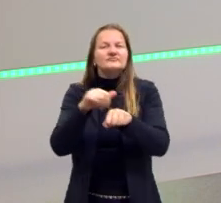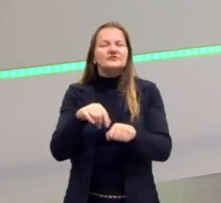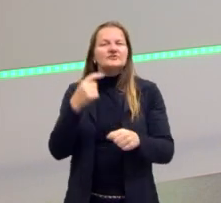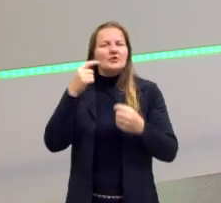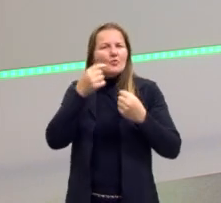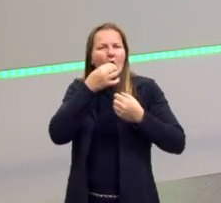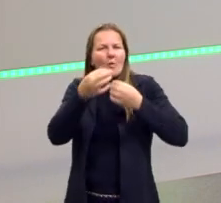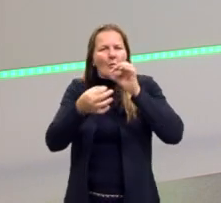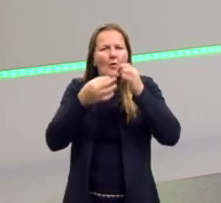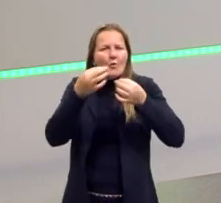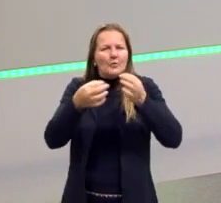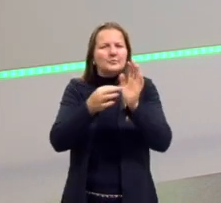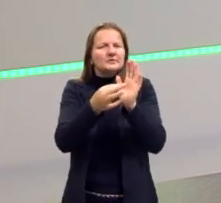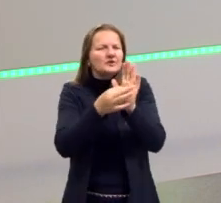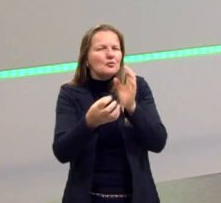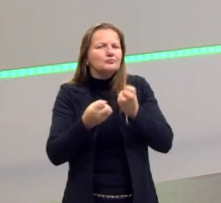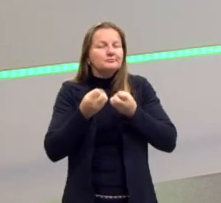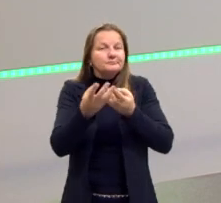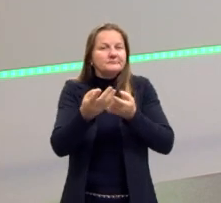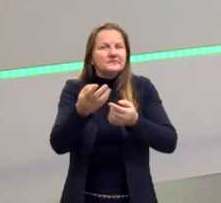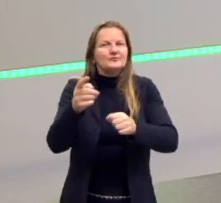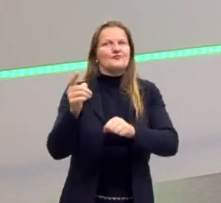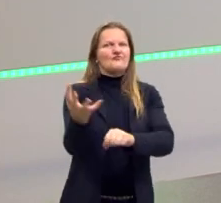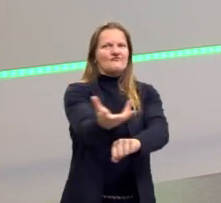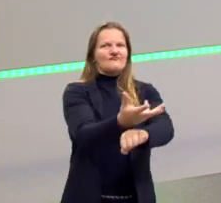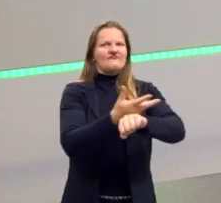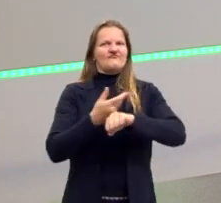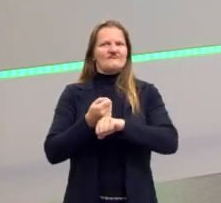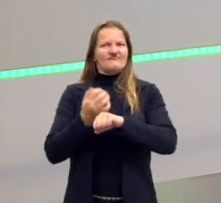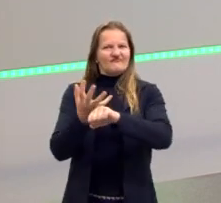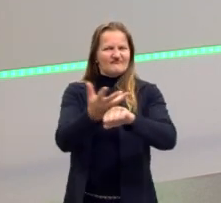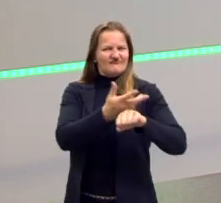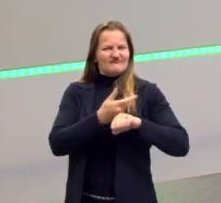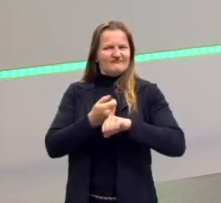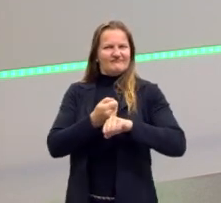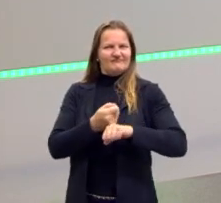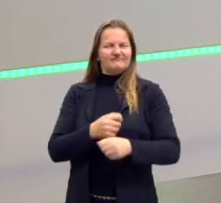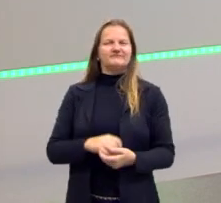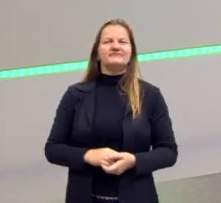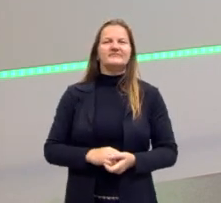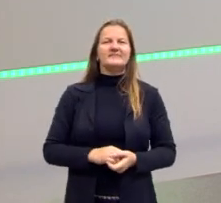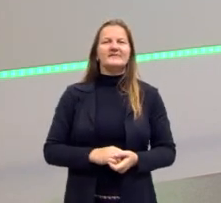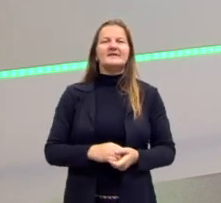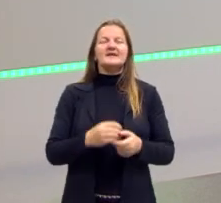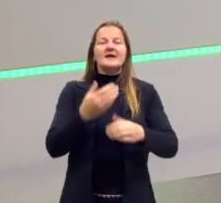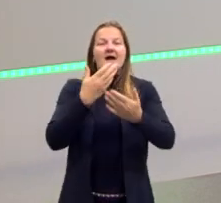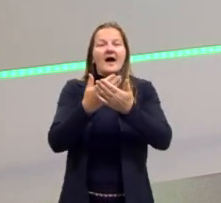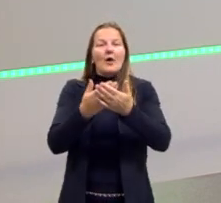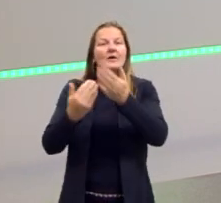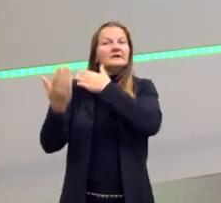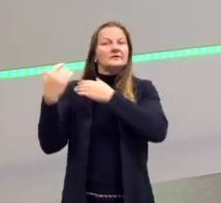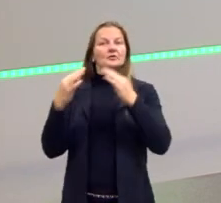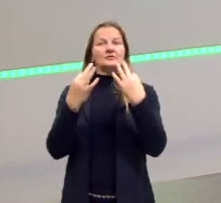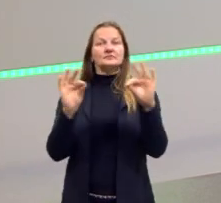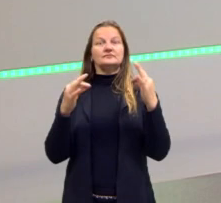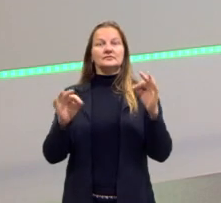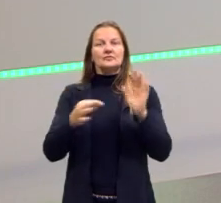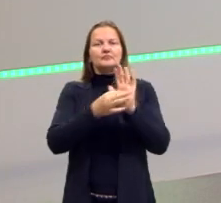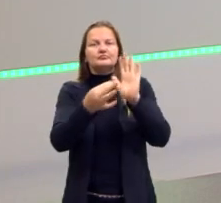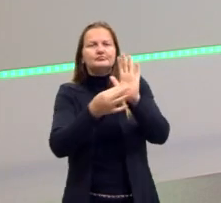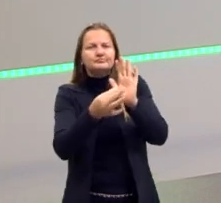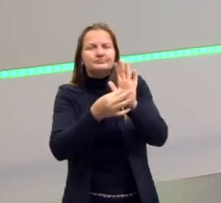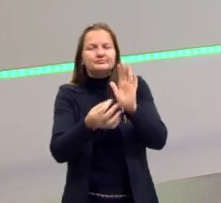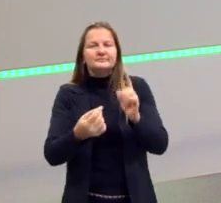a gente usa para isso na aula anterior aí eu conversei com vocês um pouquinho sobre a questão da sintaxe e da argumentação